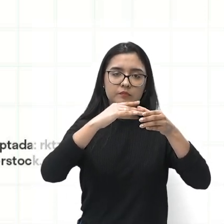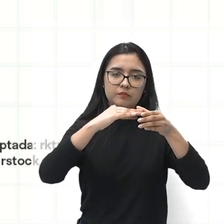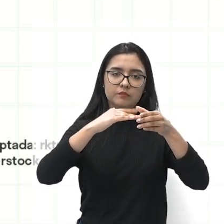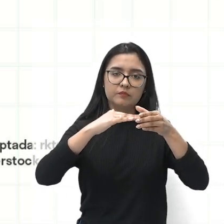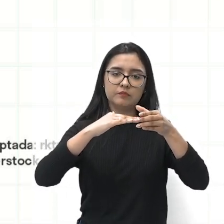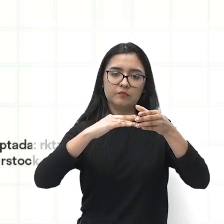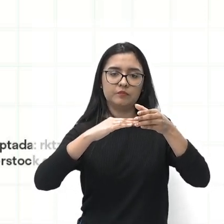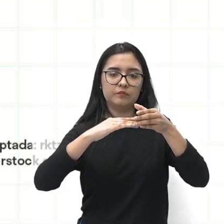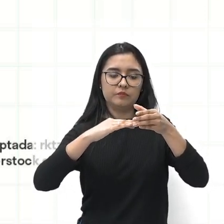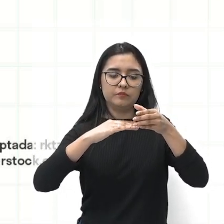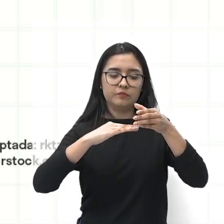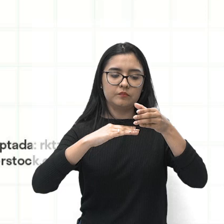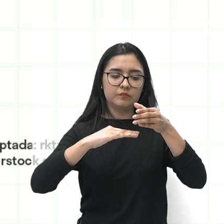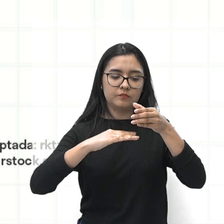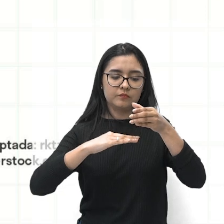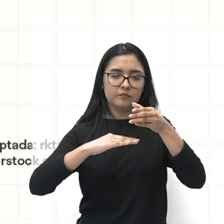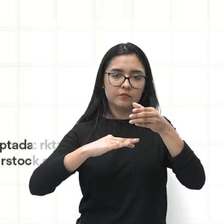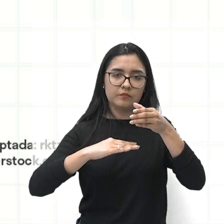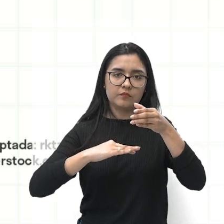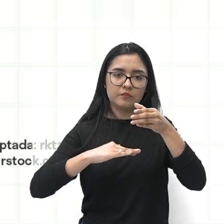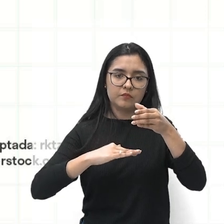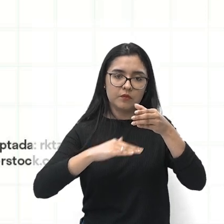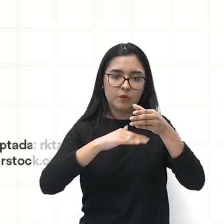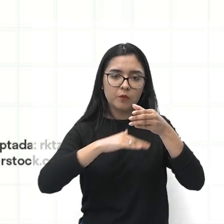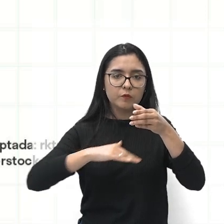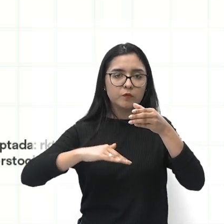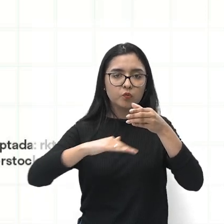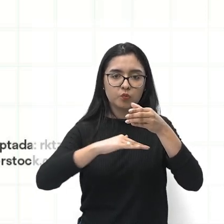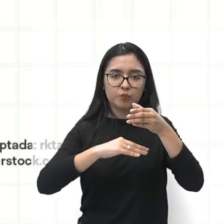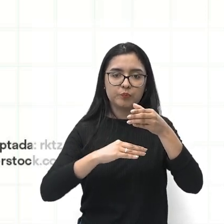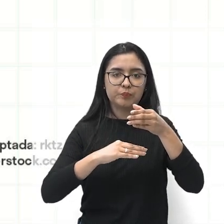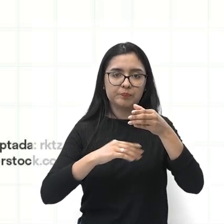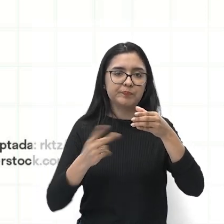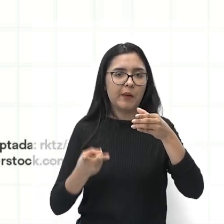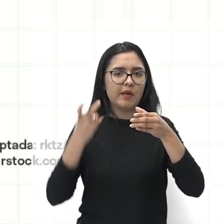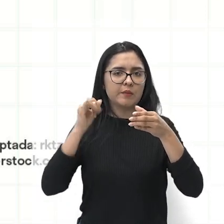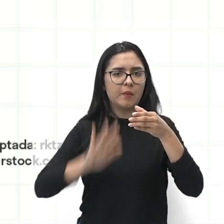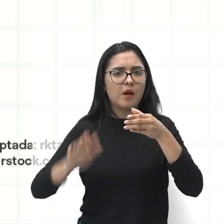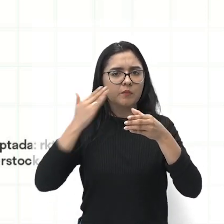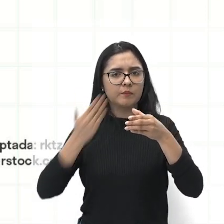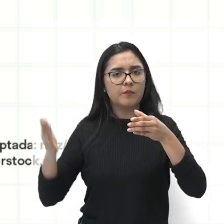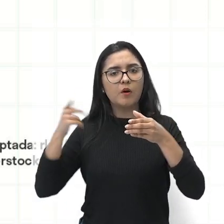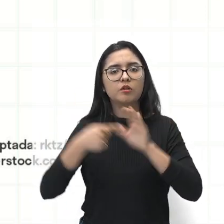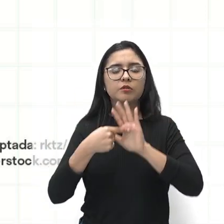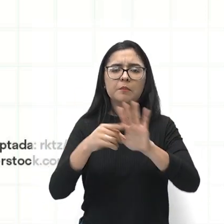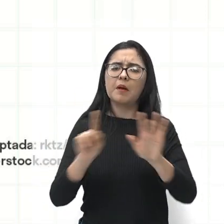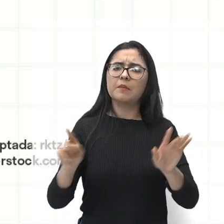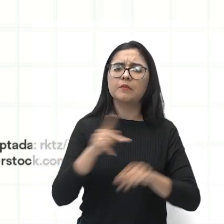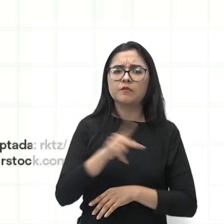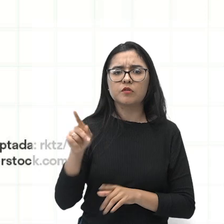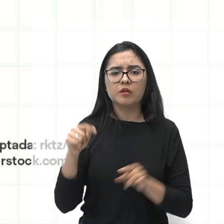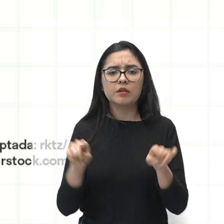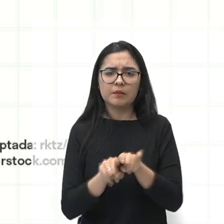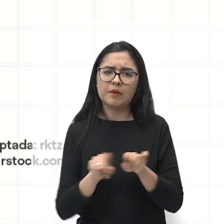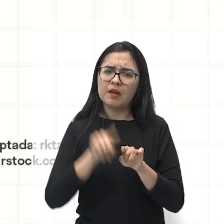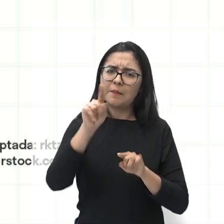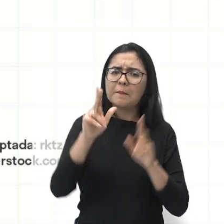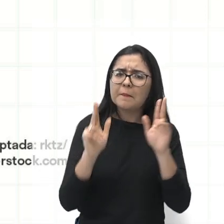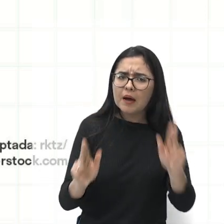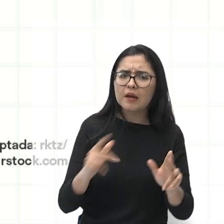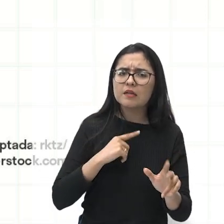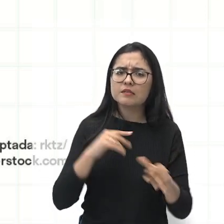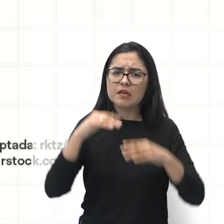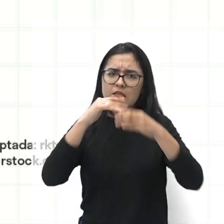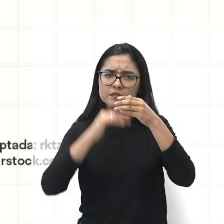acumulando e indo aqui para o fundo. Professora, isso daí também não é a